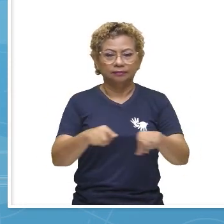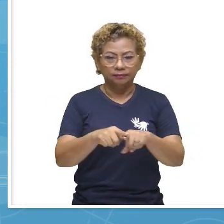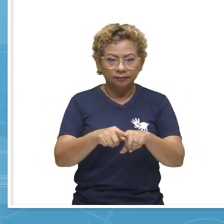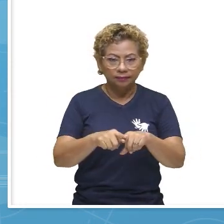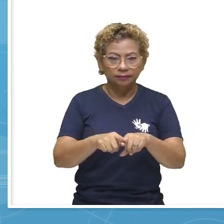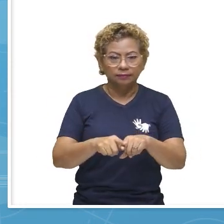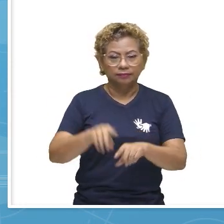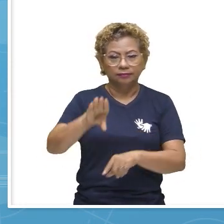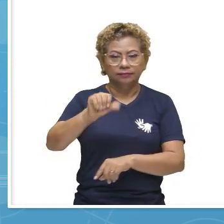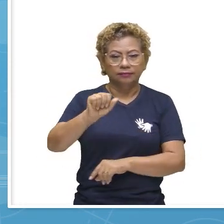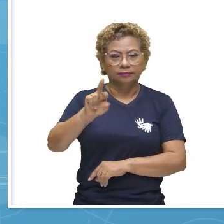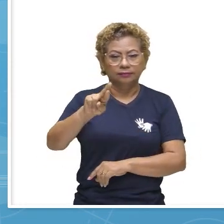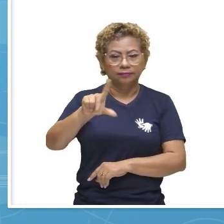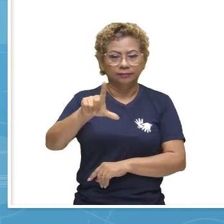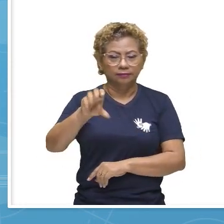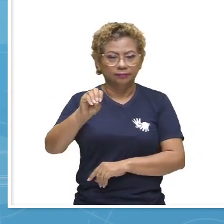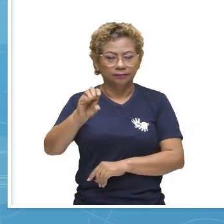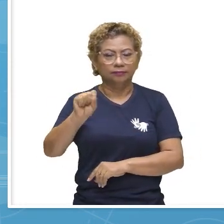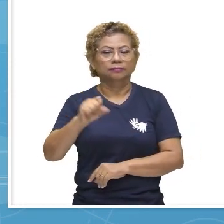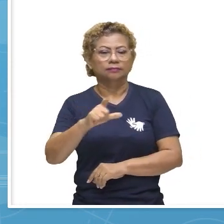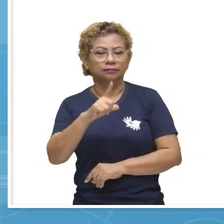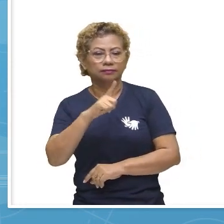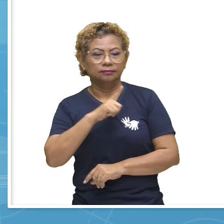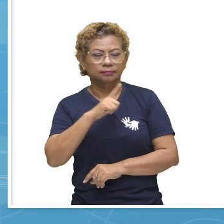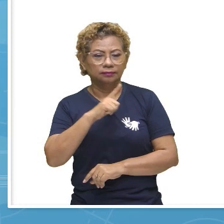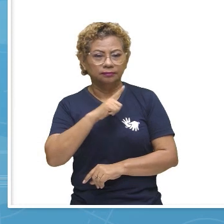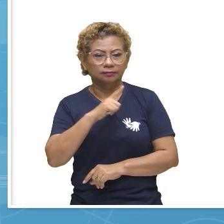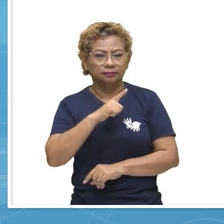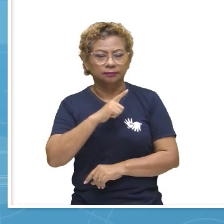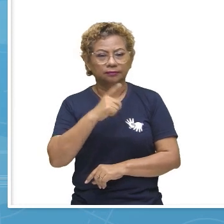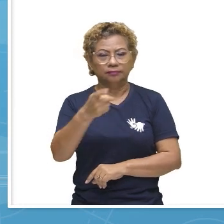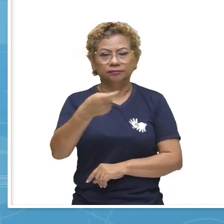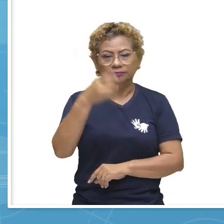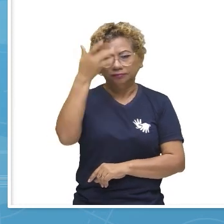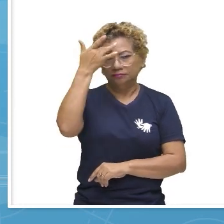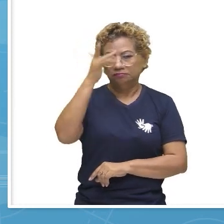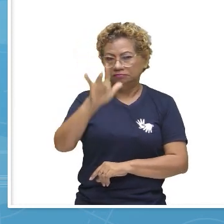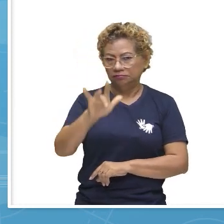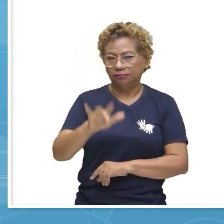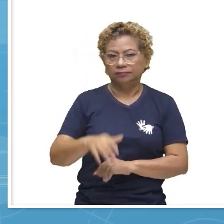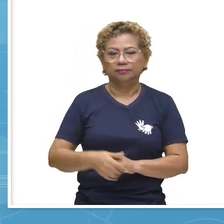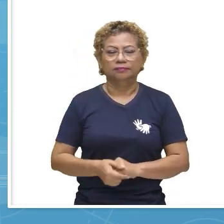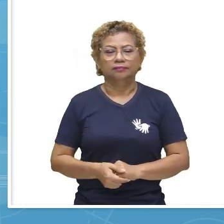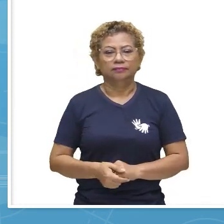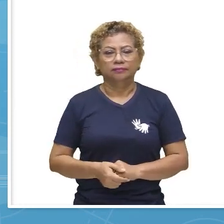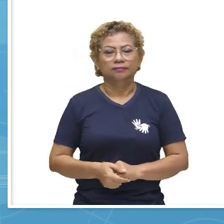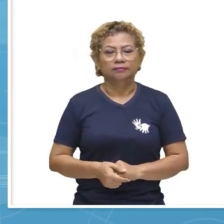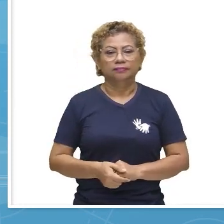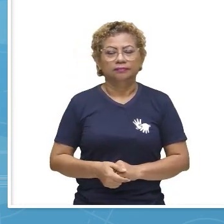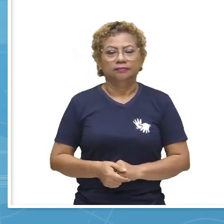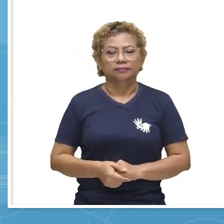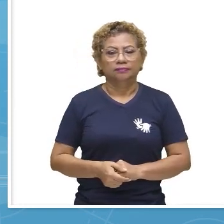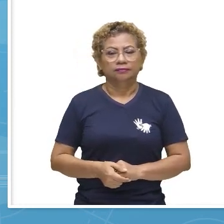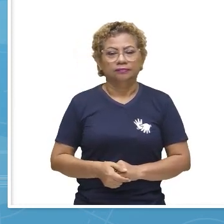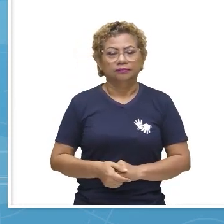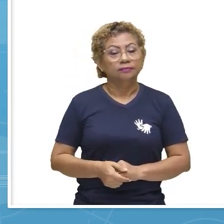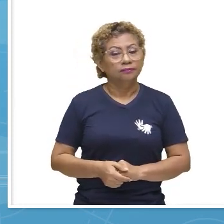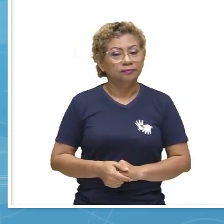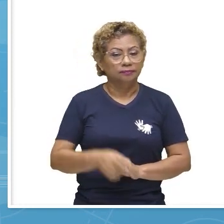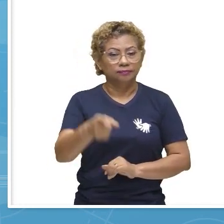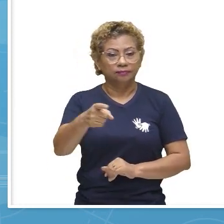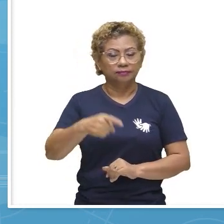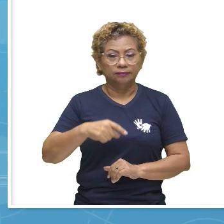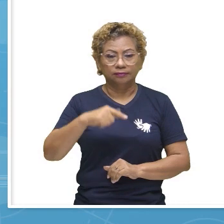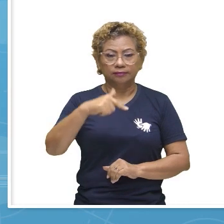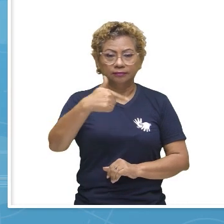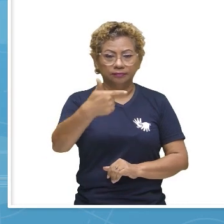Então, Carlos possui uma quantia x, que eu não sei. O quadrado dessa quantia, olha